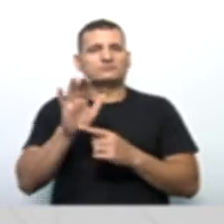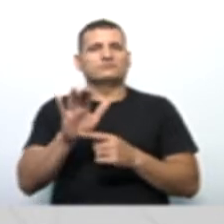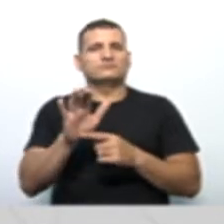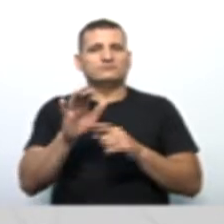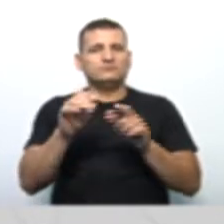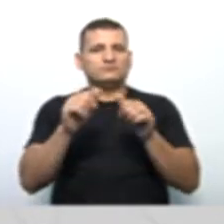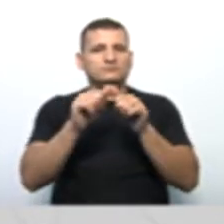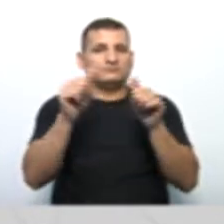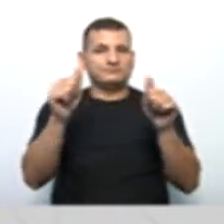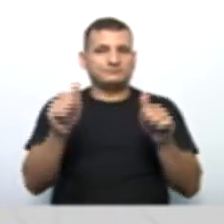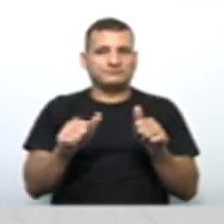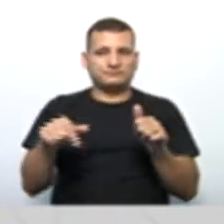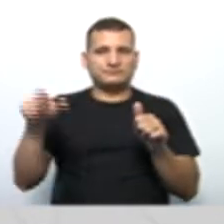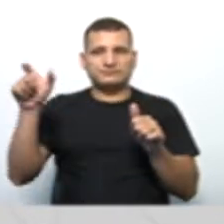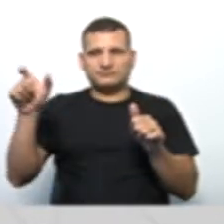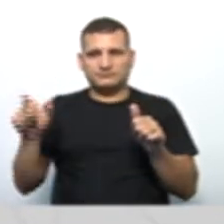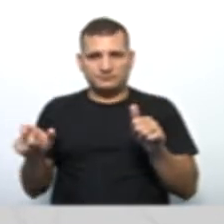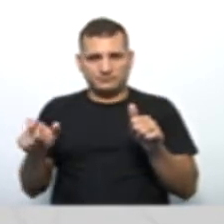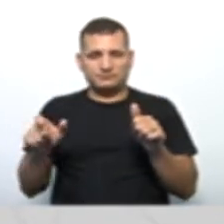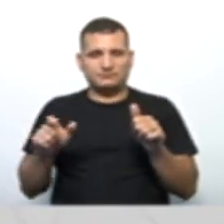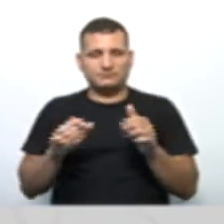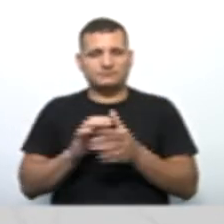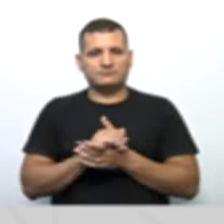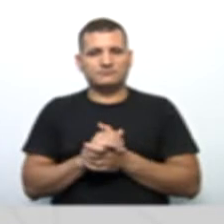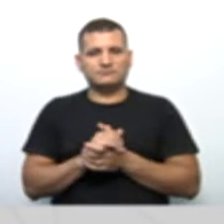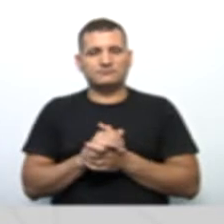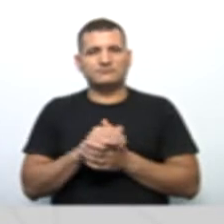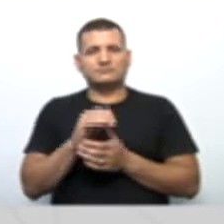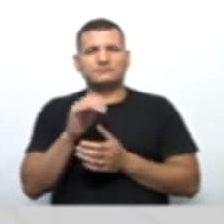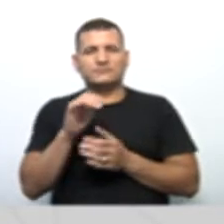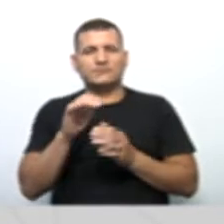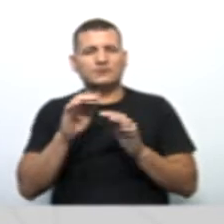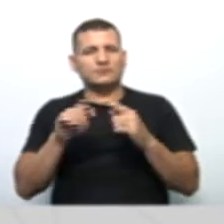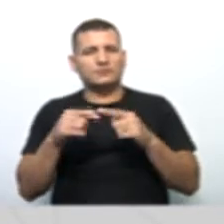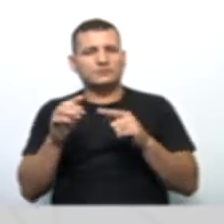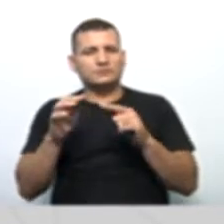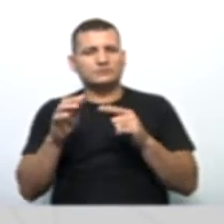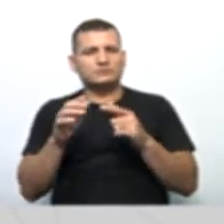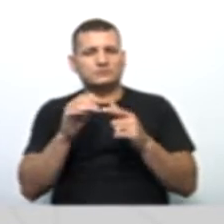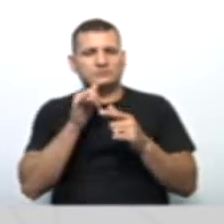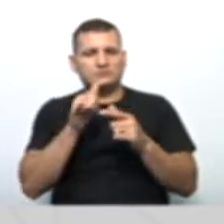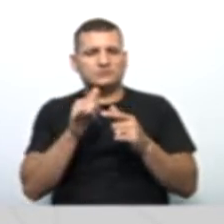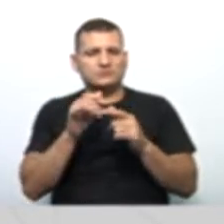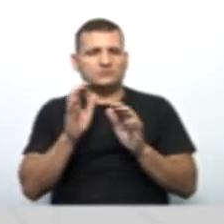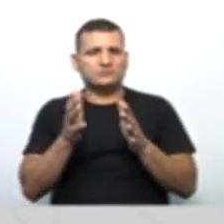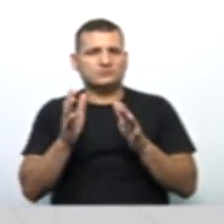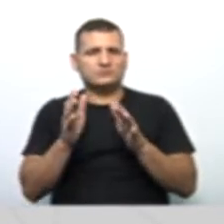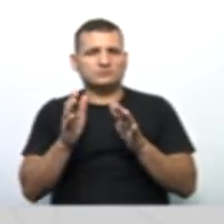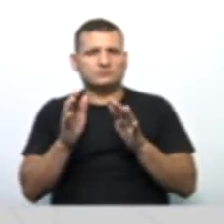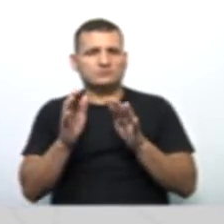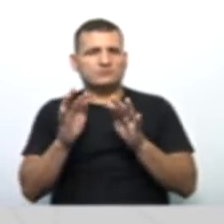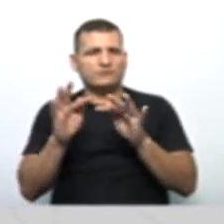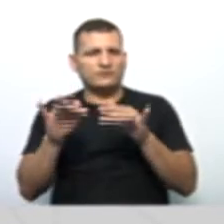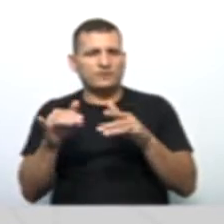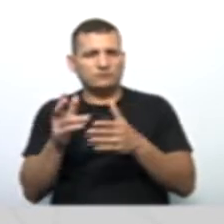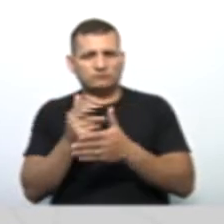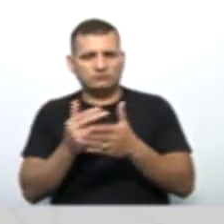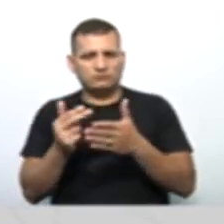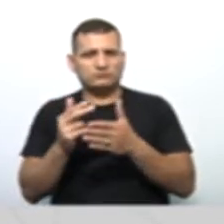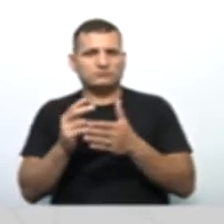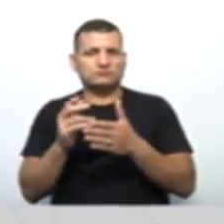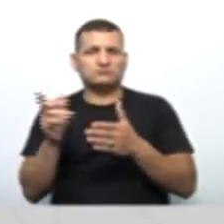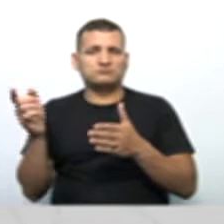cliente você for fazer finalidade final já que vai ter muito trabalho o cliente chega e fala não quero que você mude